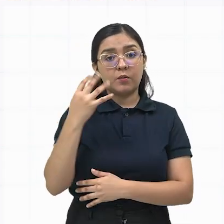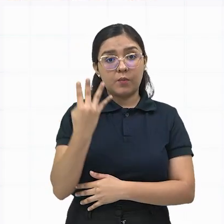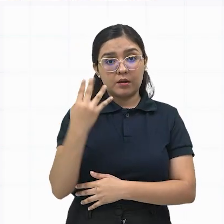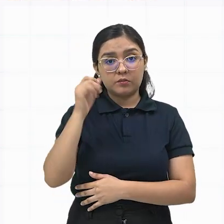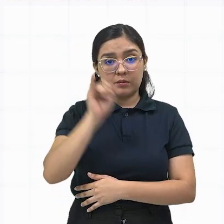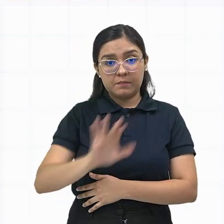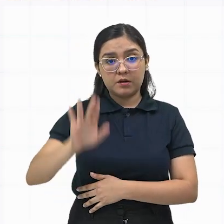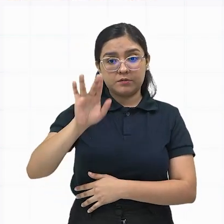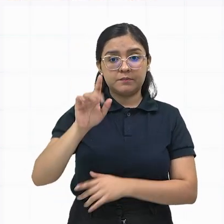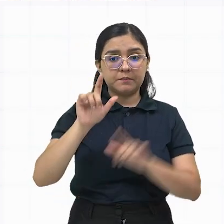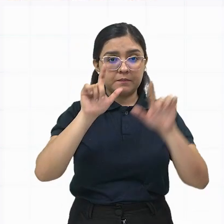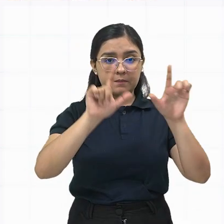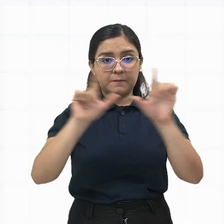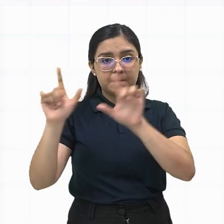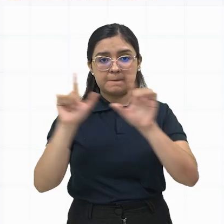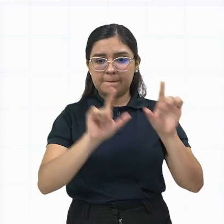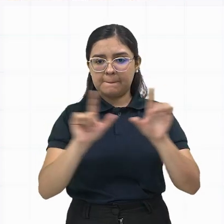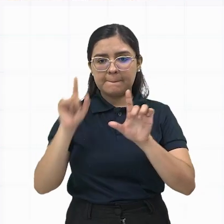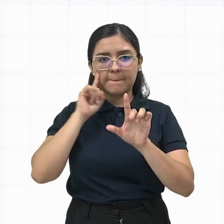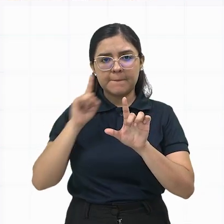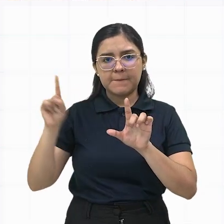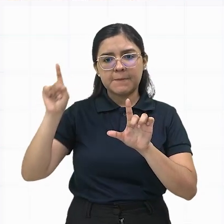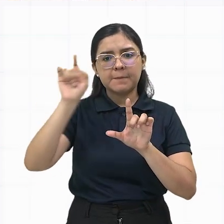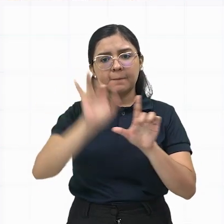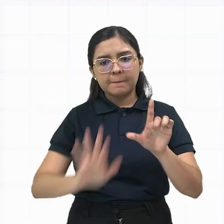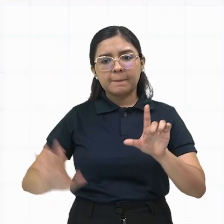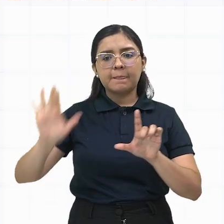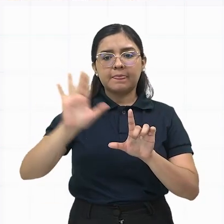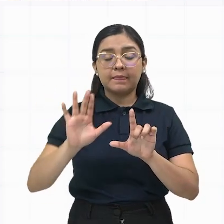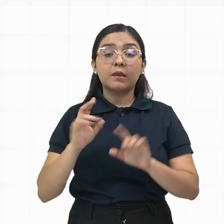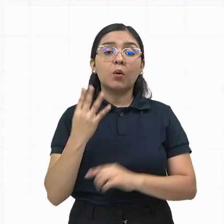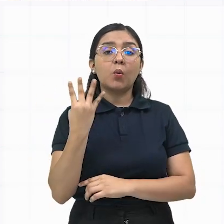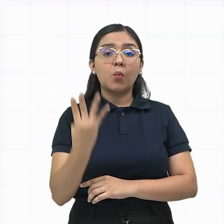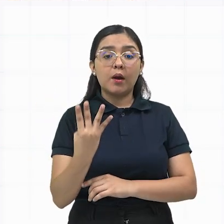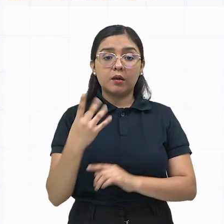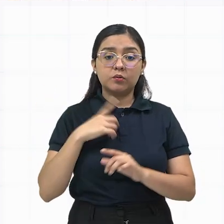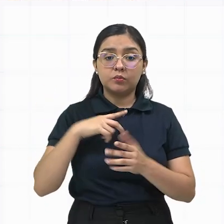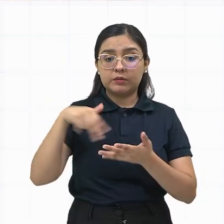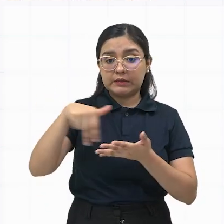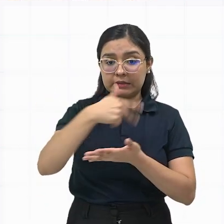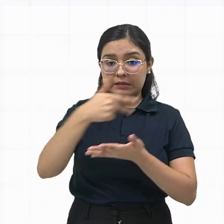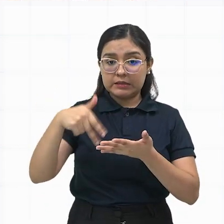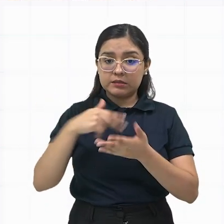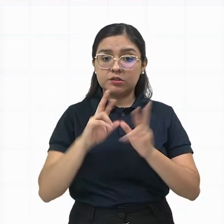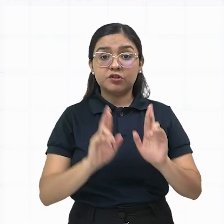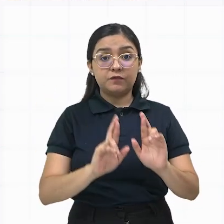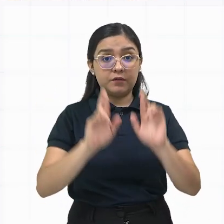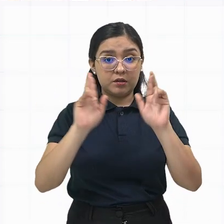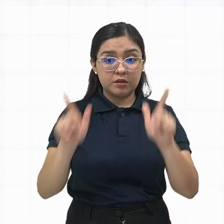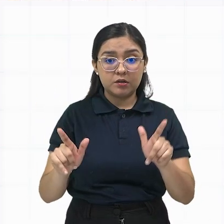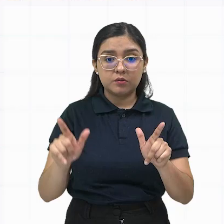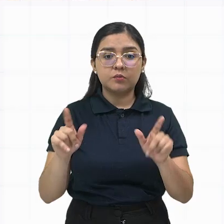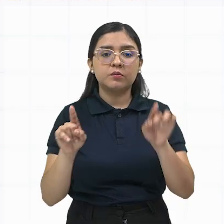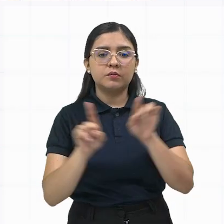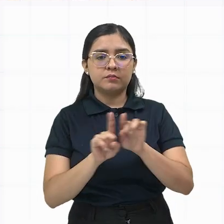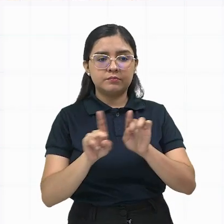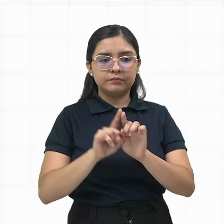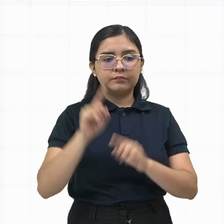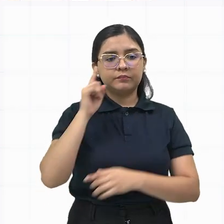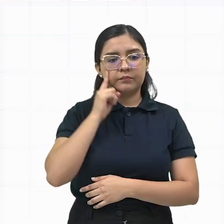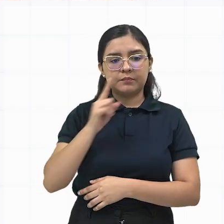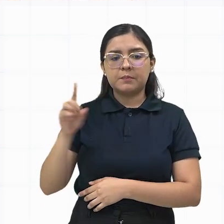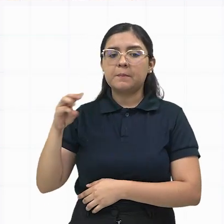imagens juntas, certo? São imagens de 4 danças diferentes. A gente tem